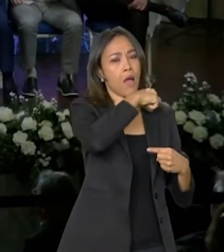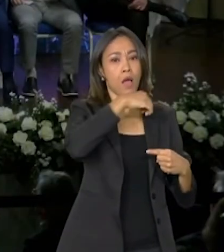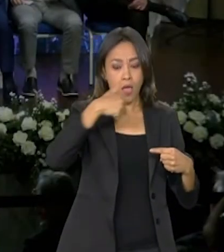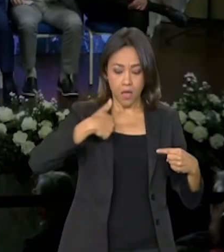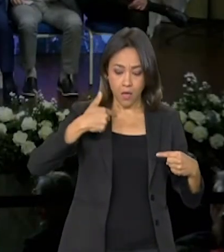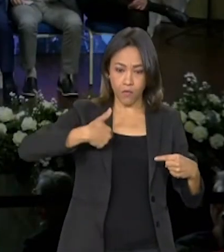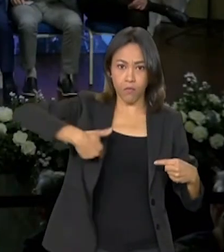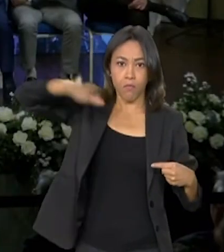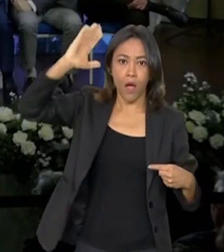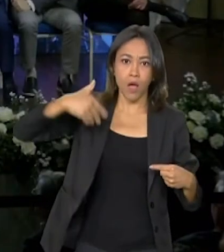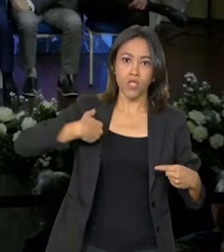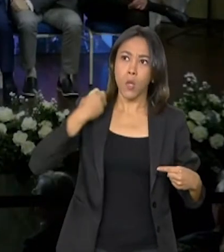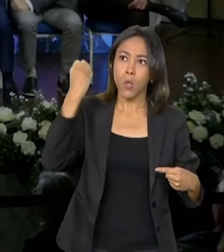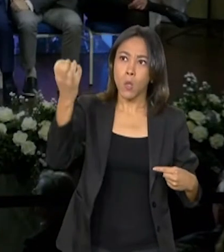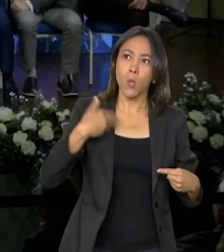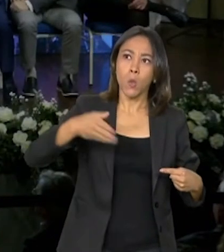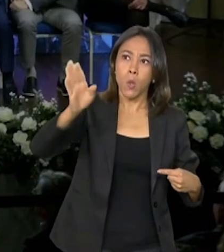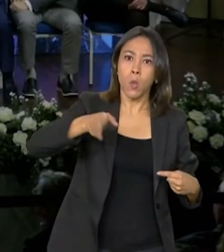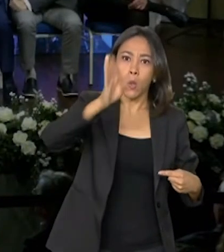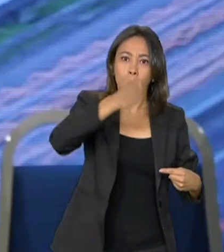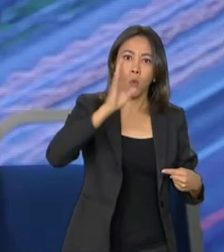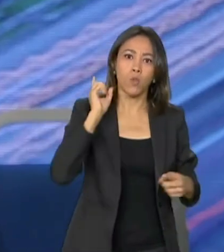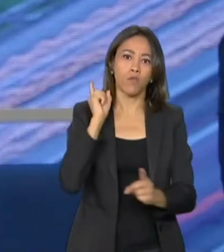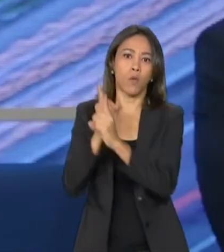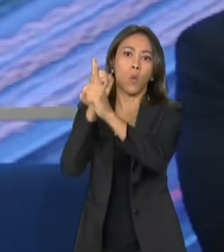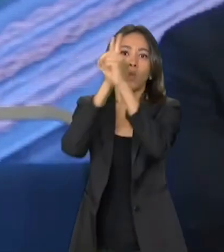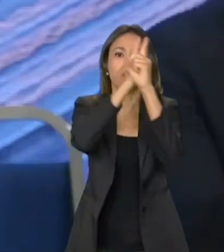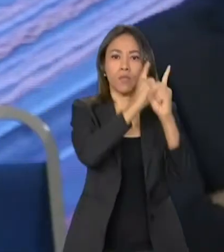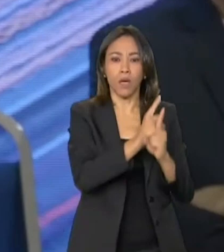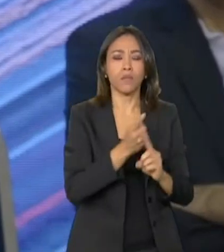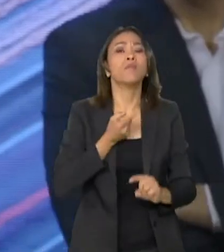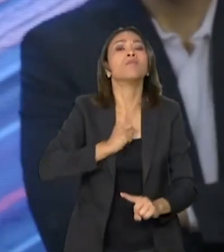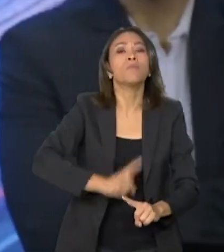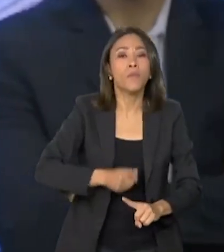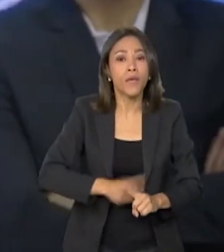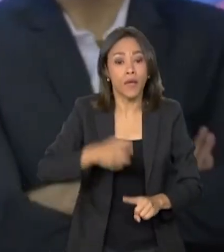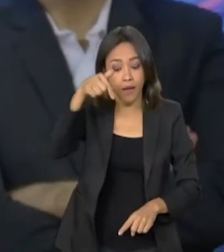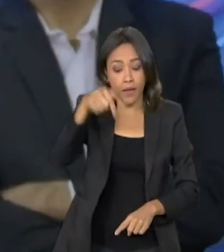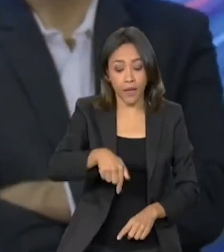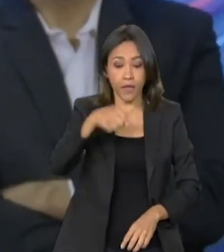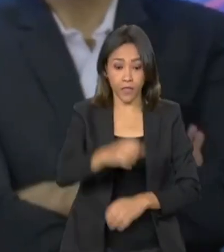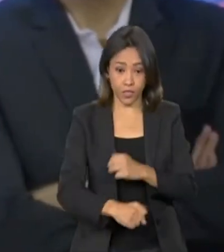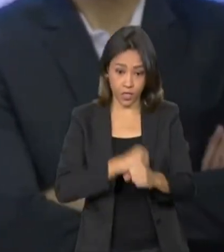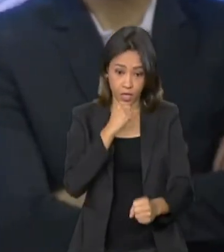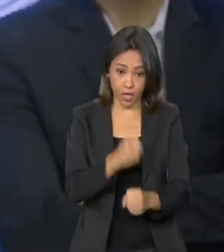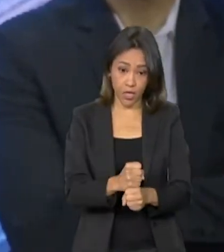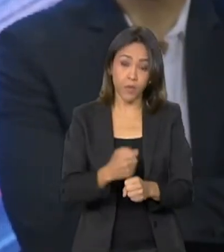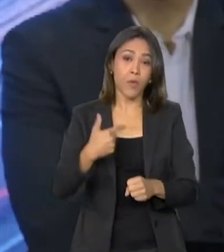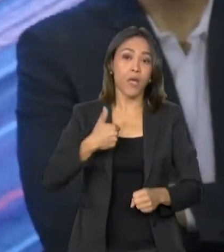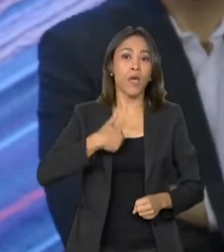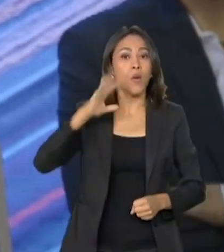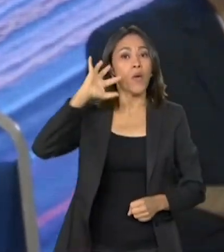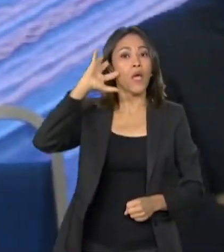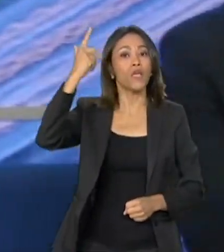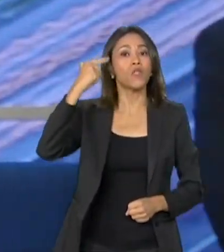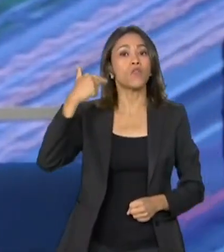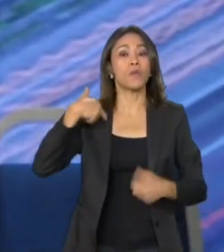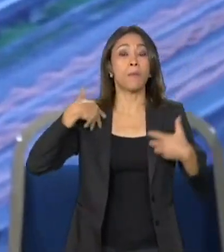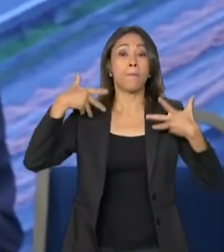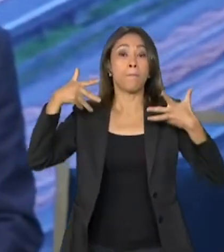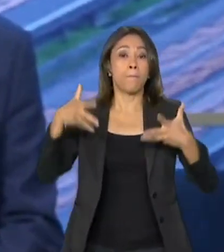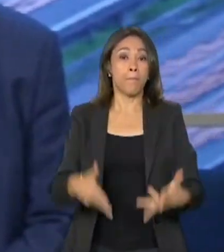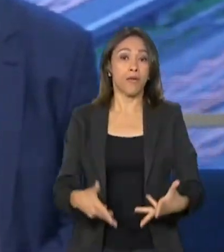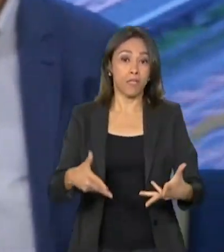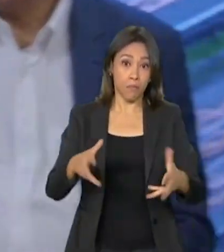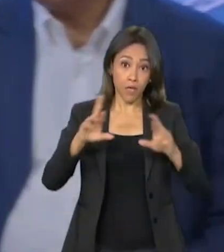governo de 2003 a 2010. Por quê? Porque esse ano eu resolvi primeiro participar de uma reunião com a